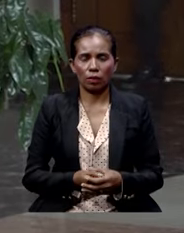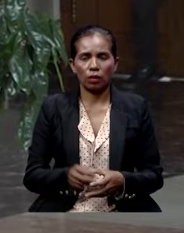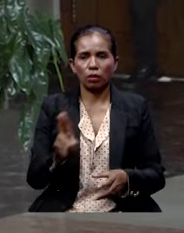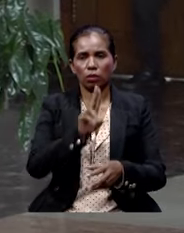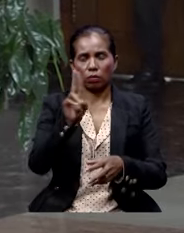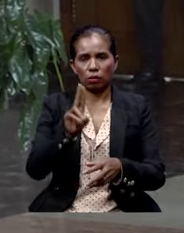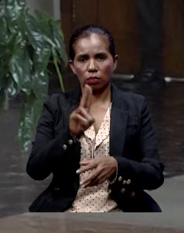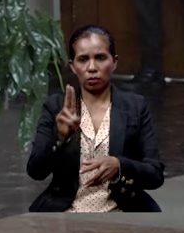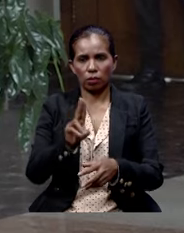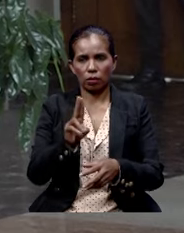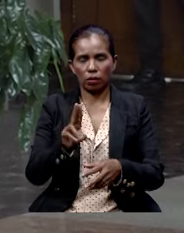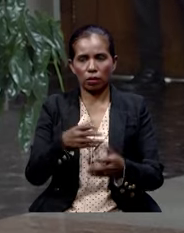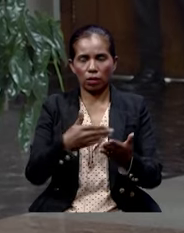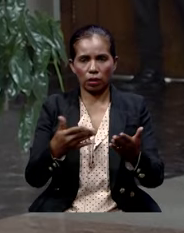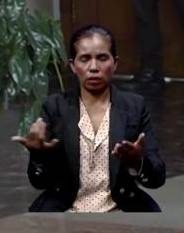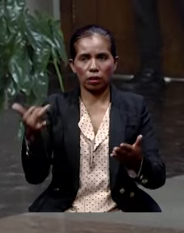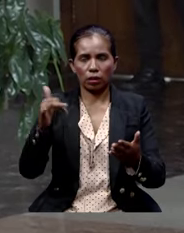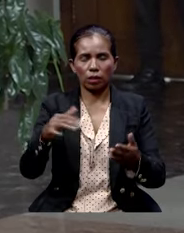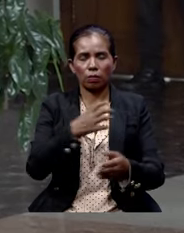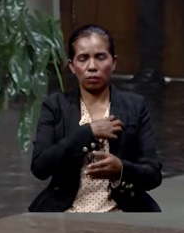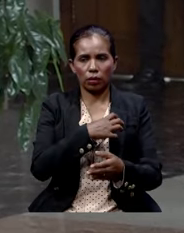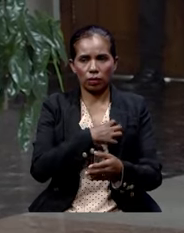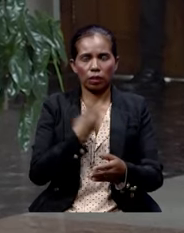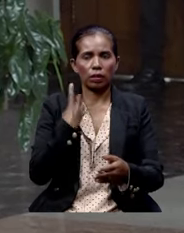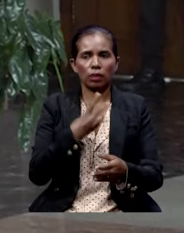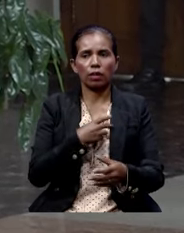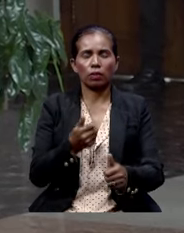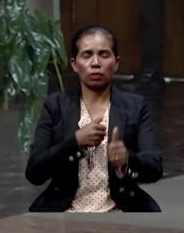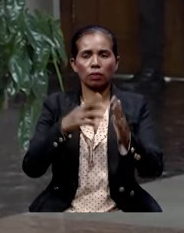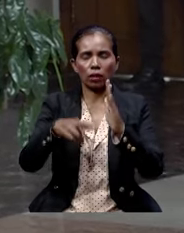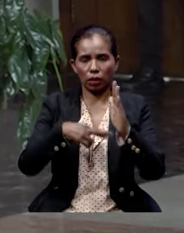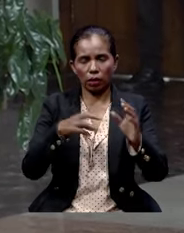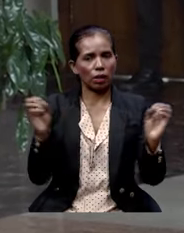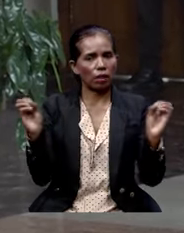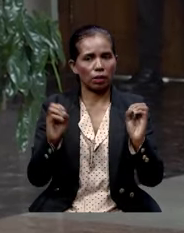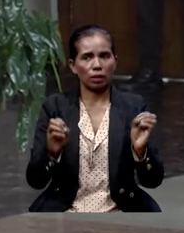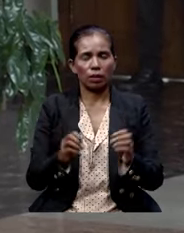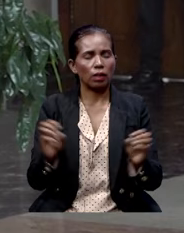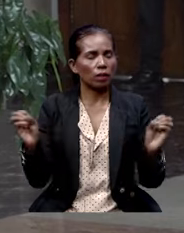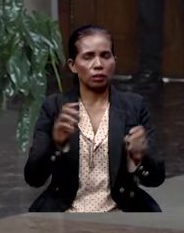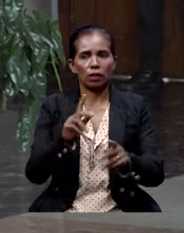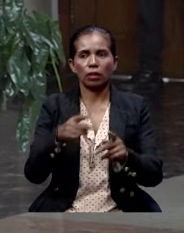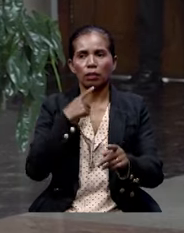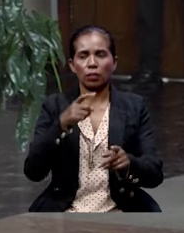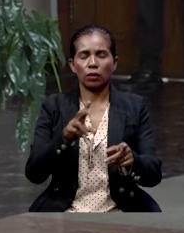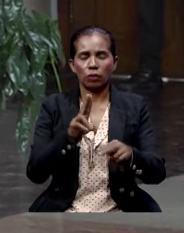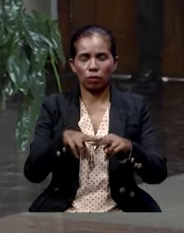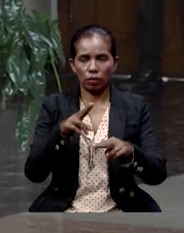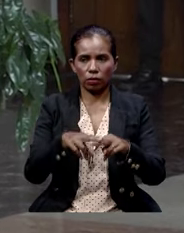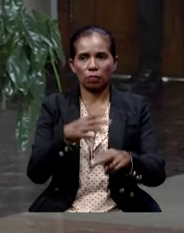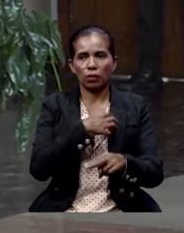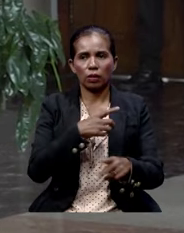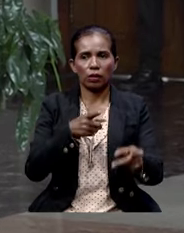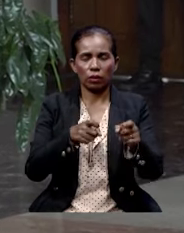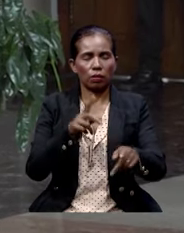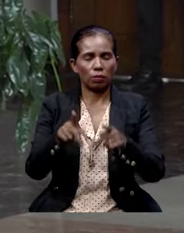utilização equipamento sira iha polisi nian. Ita tur regas kalai. Laos dean ema tur rei ita polisi ita batiru